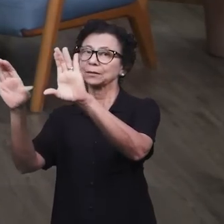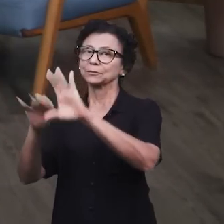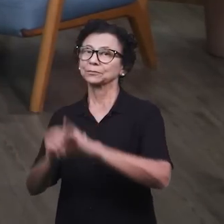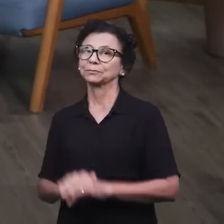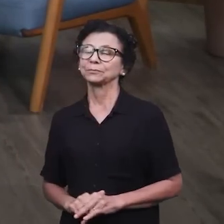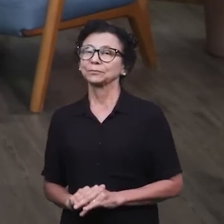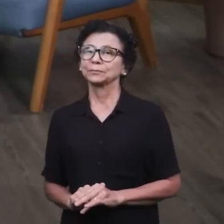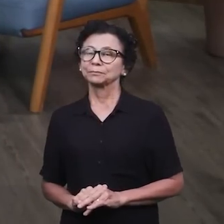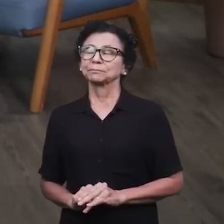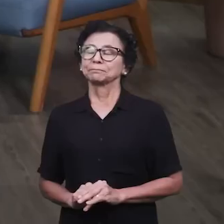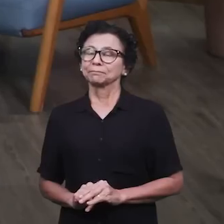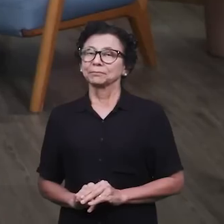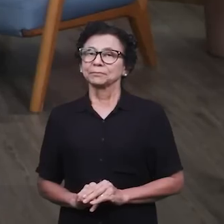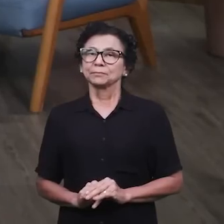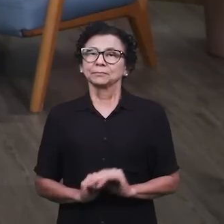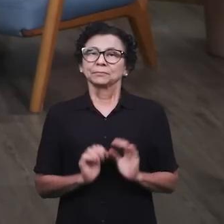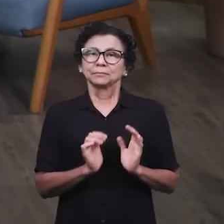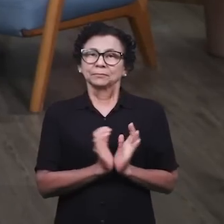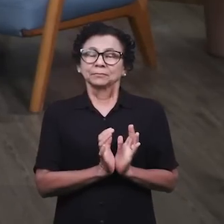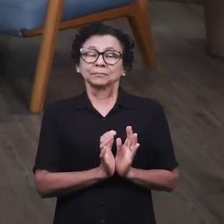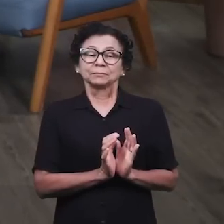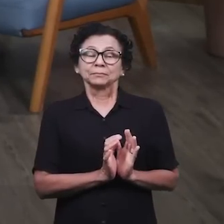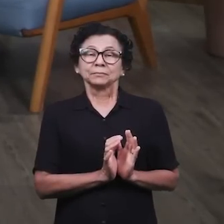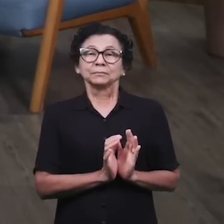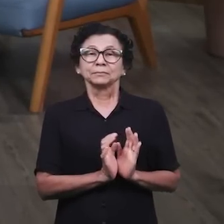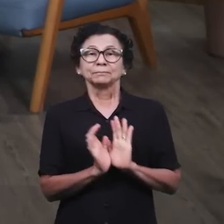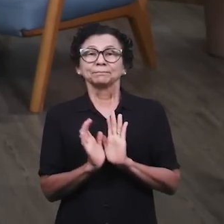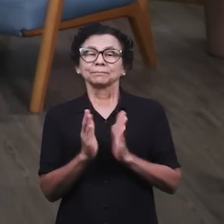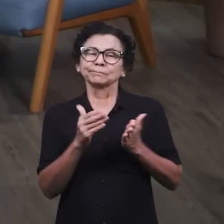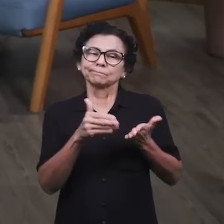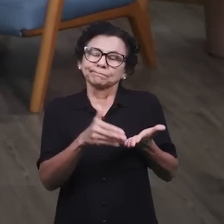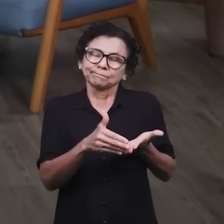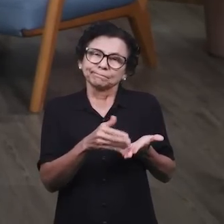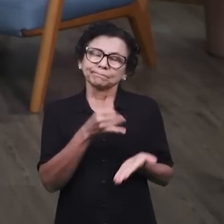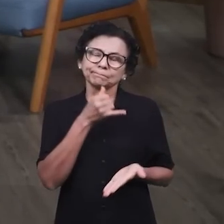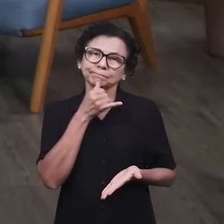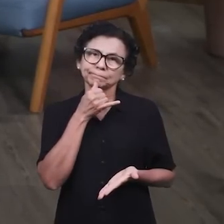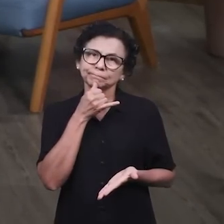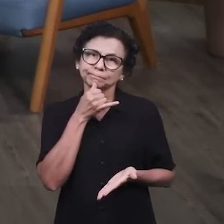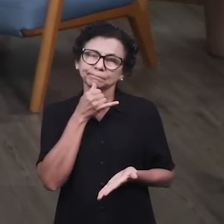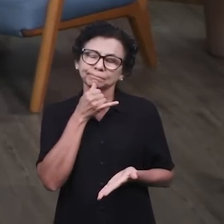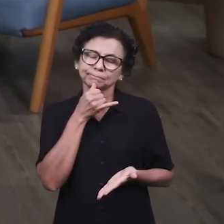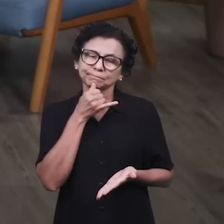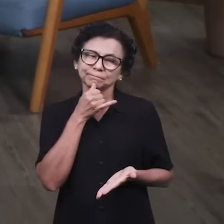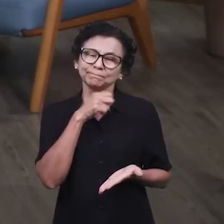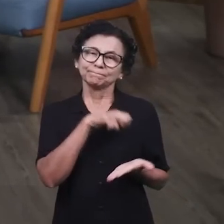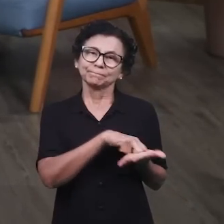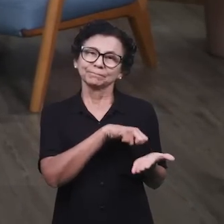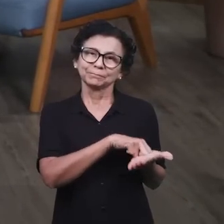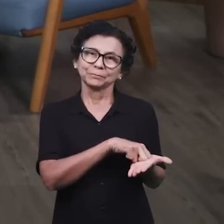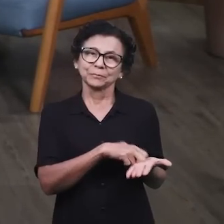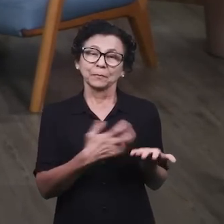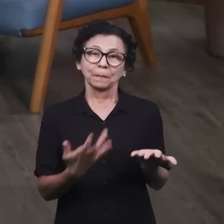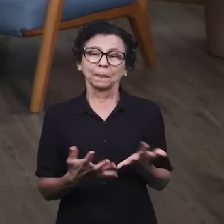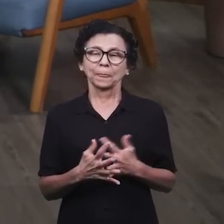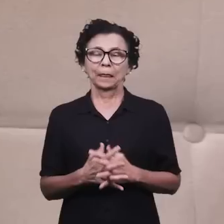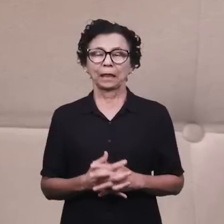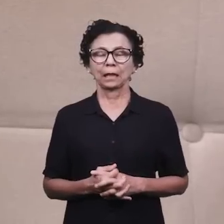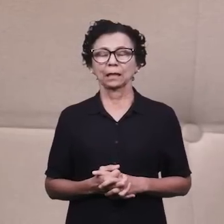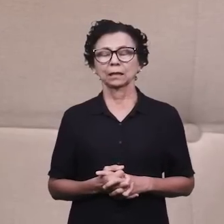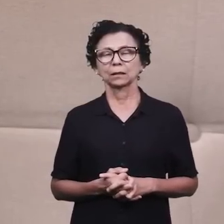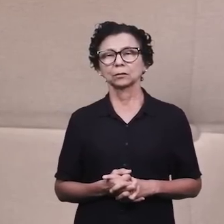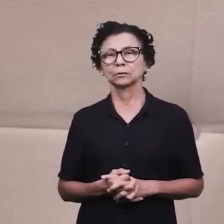separação vai acontecer de maneira evidente, de maneira muito clara, porque os fiéis vão subir